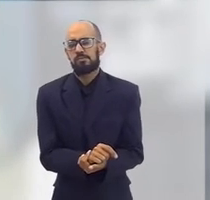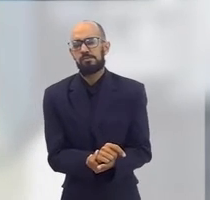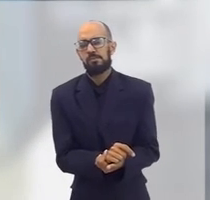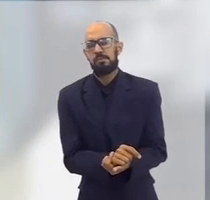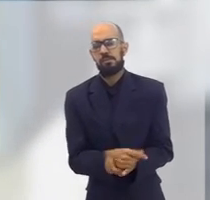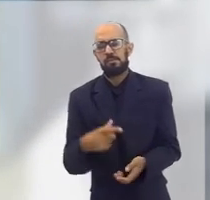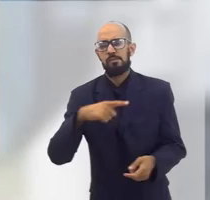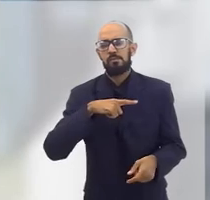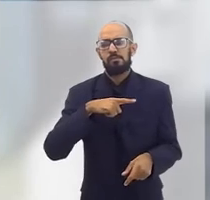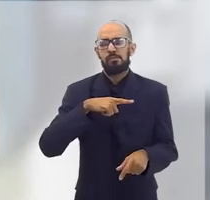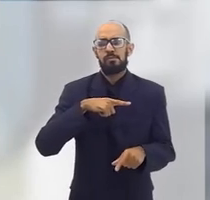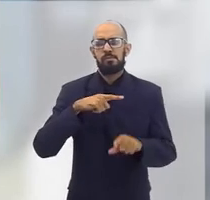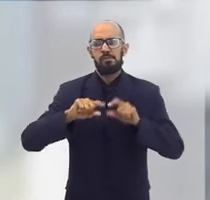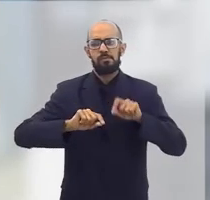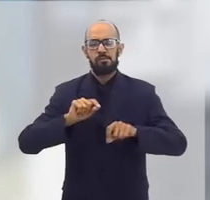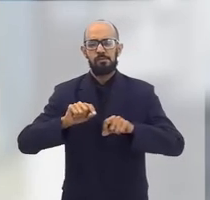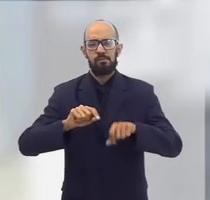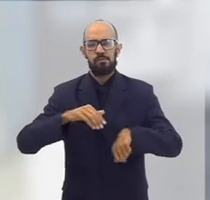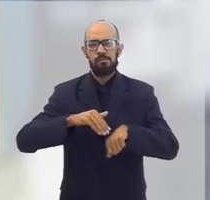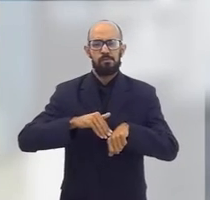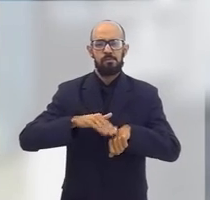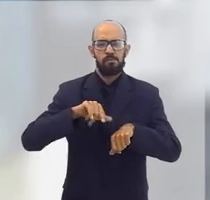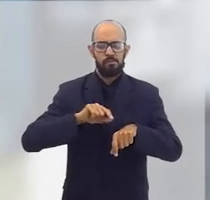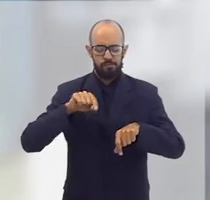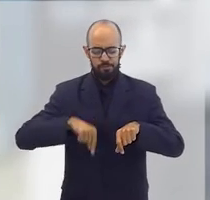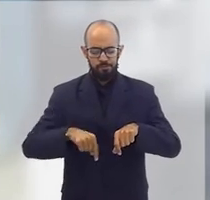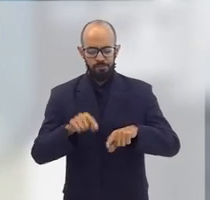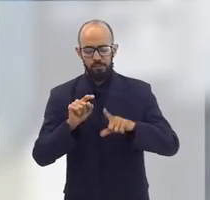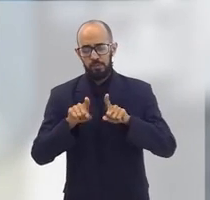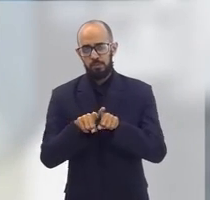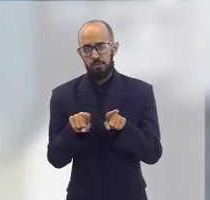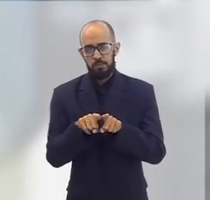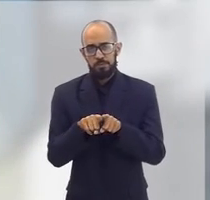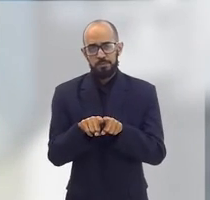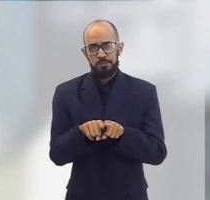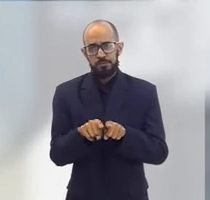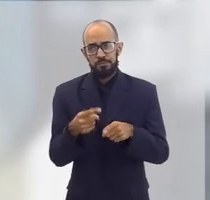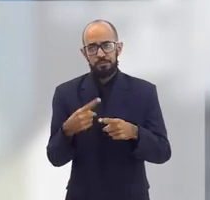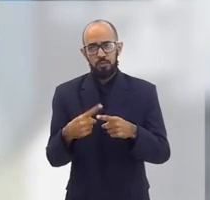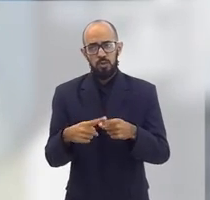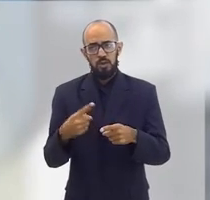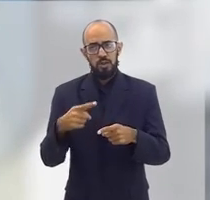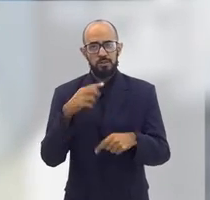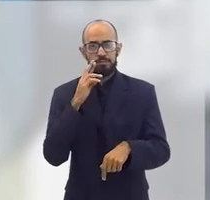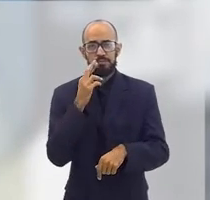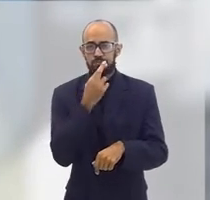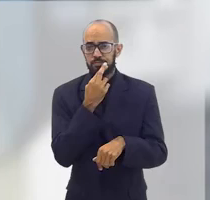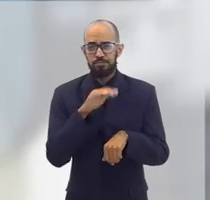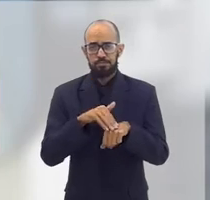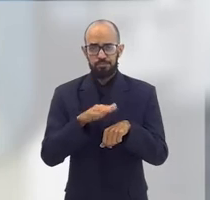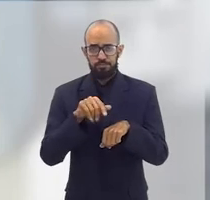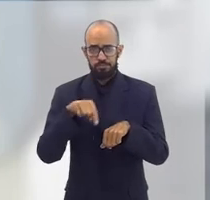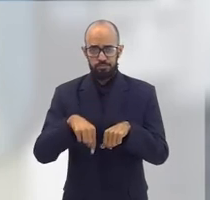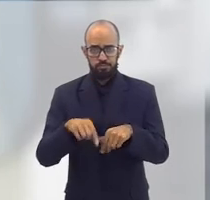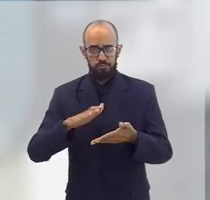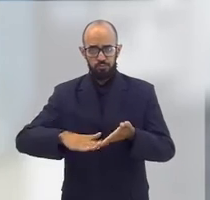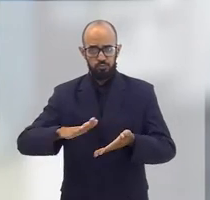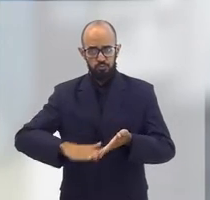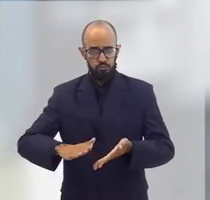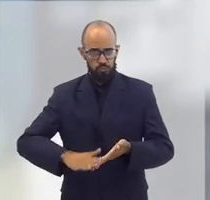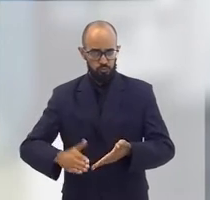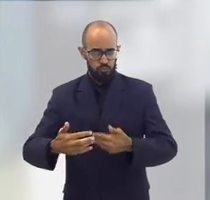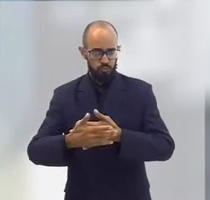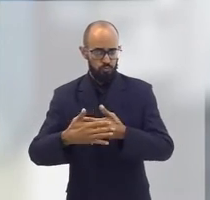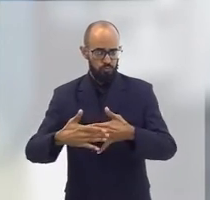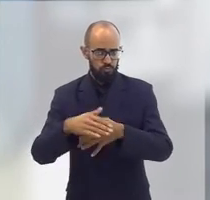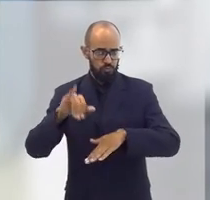tamanho da sucumbência foi um pouco maior, porque, primeiro, havia uma concentração maior de restaurantes aqui, e os custos